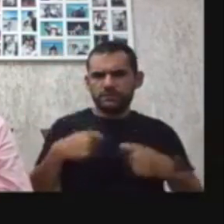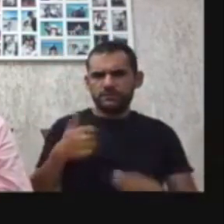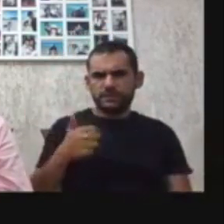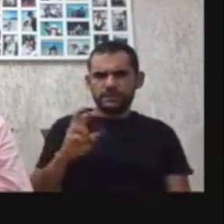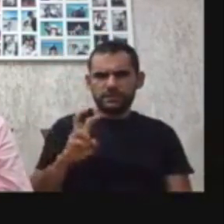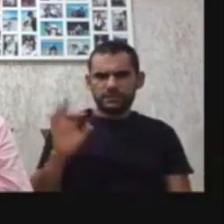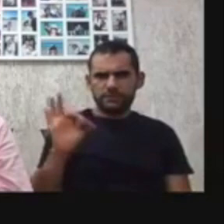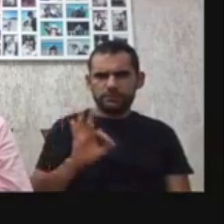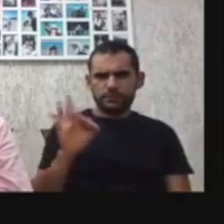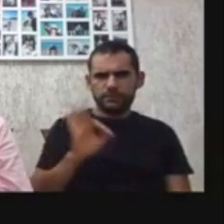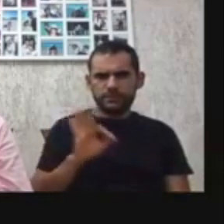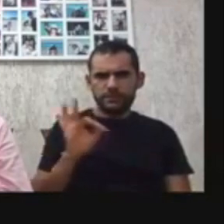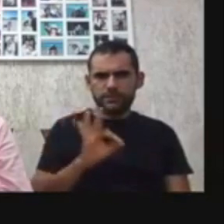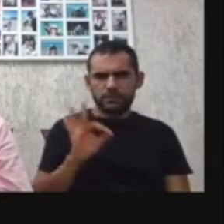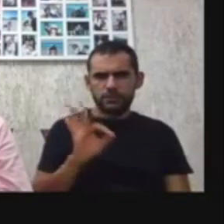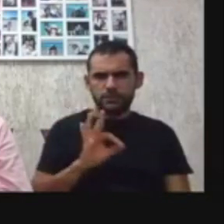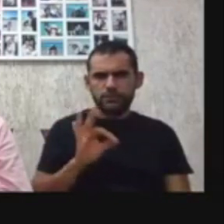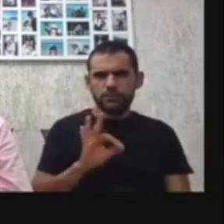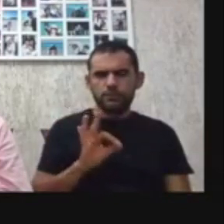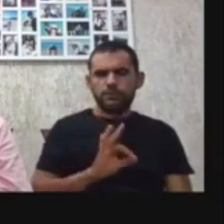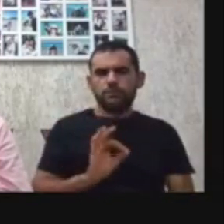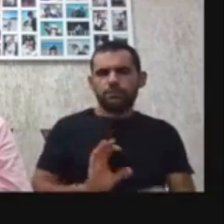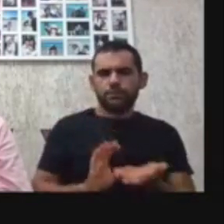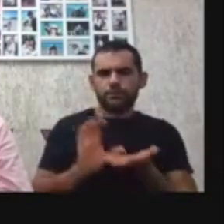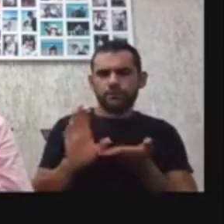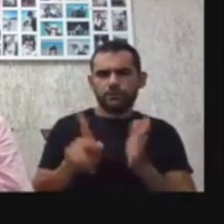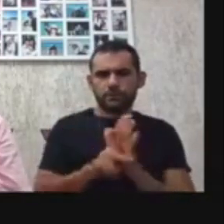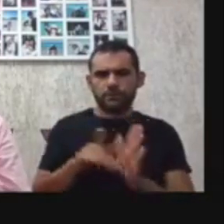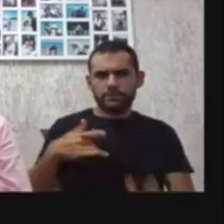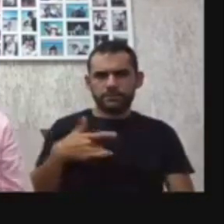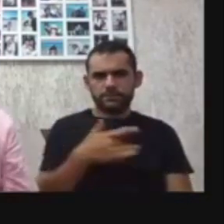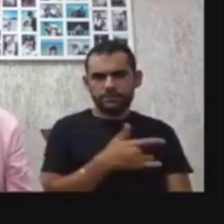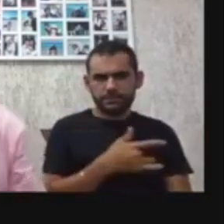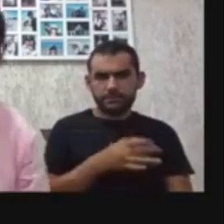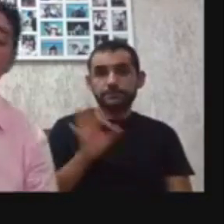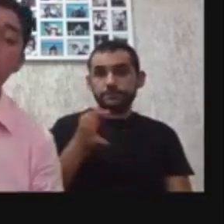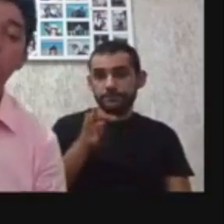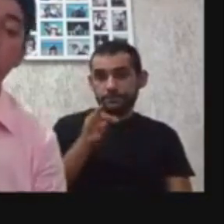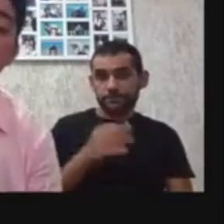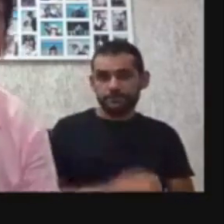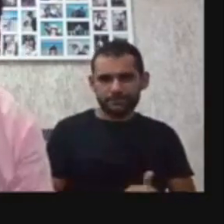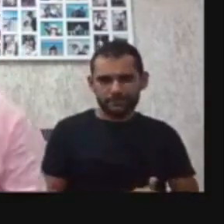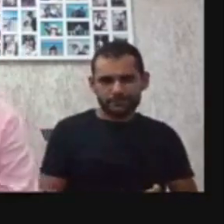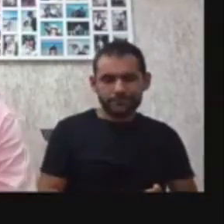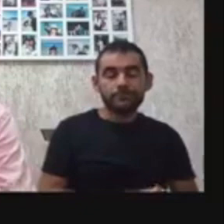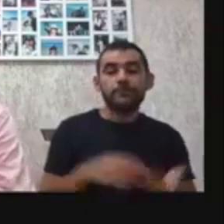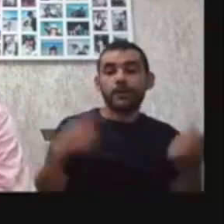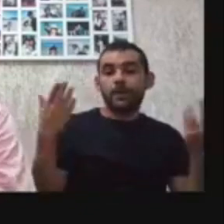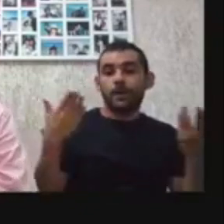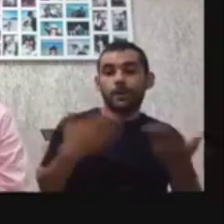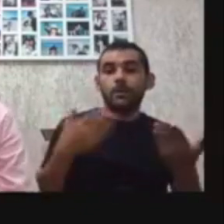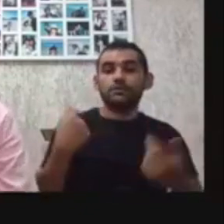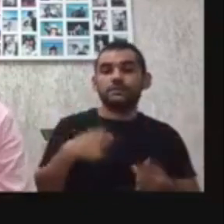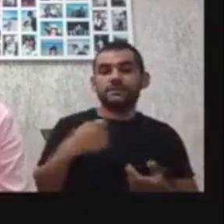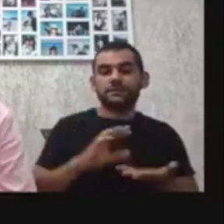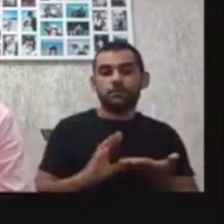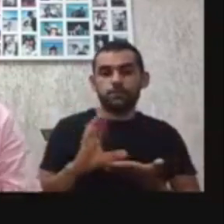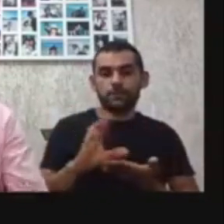15% do seu faturamento na saúde? Sim, Adriano. Hoje tem que investir 15%